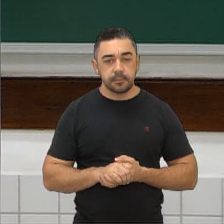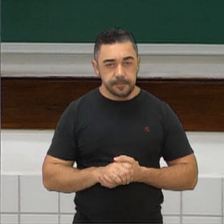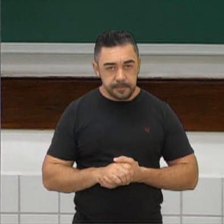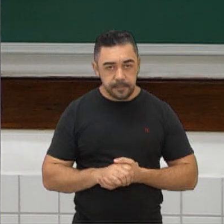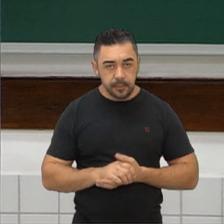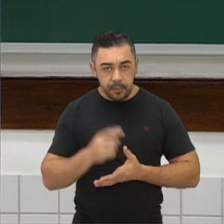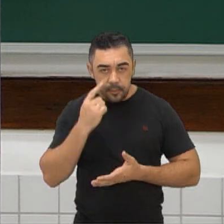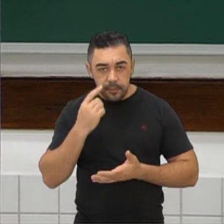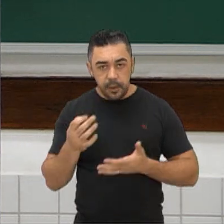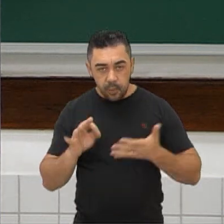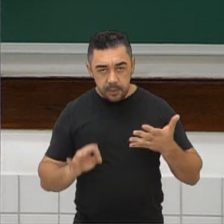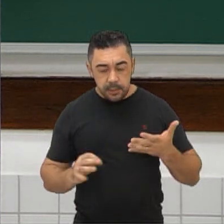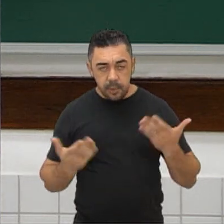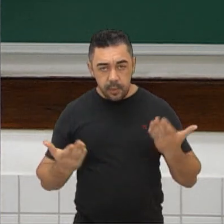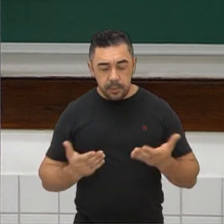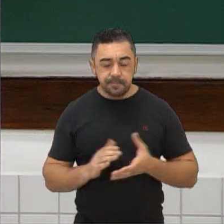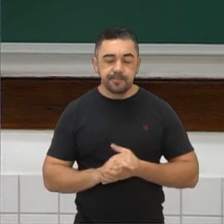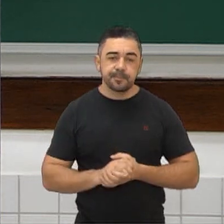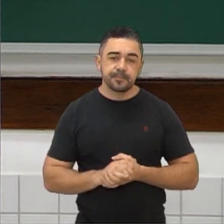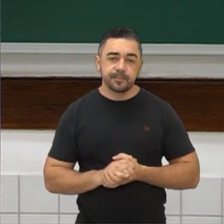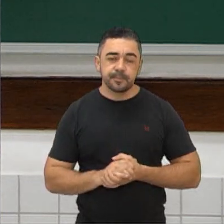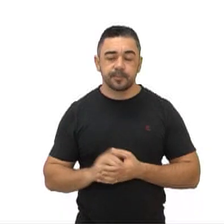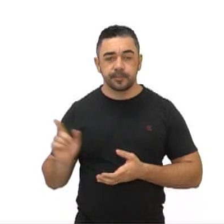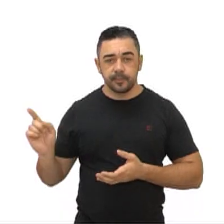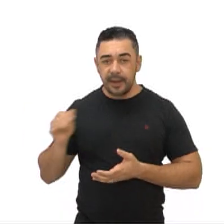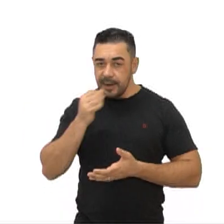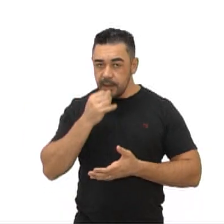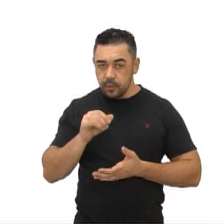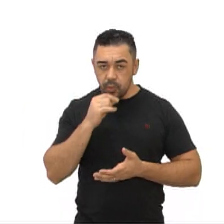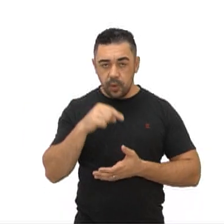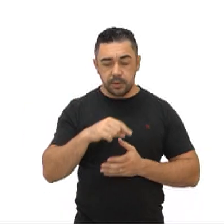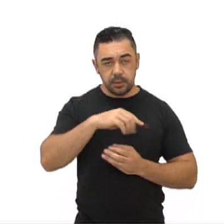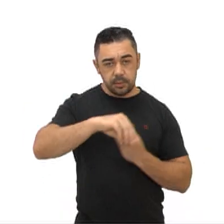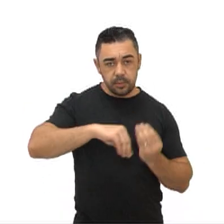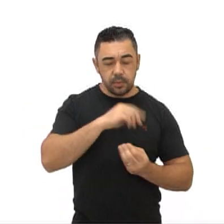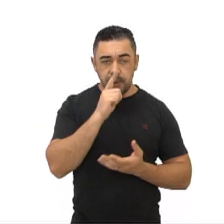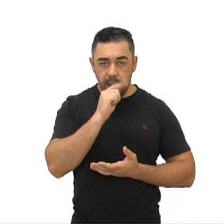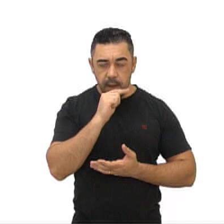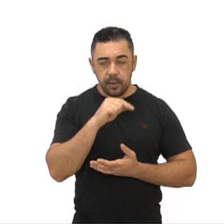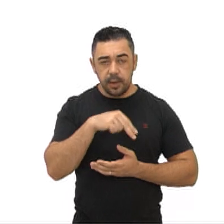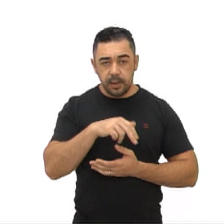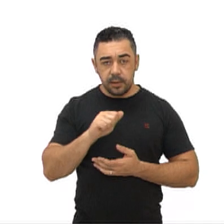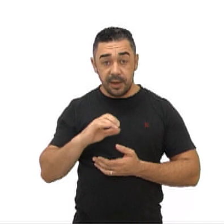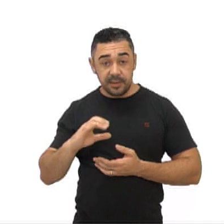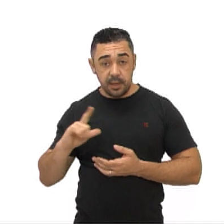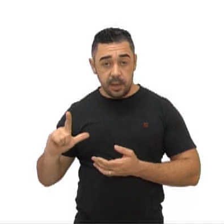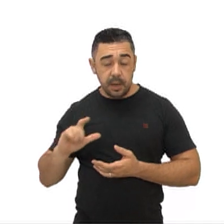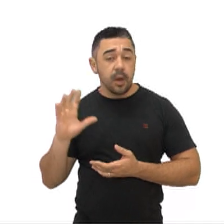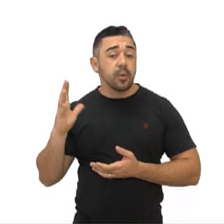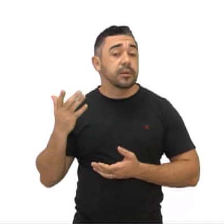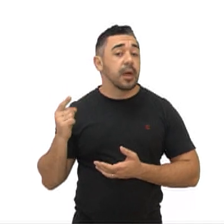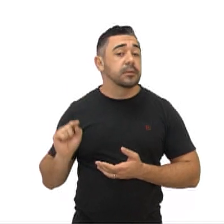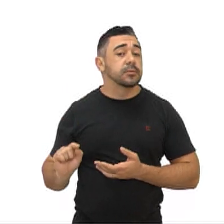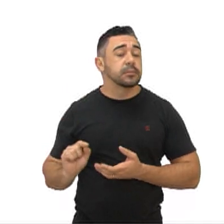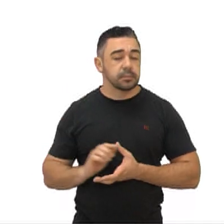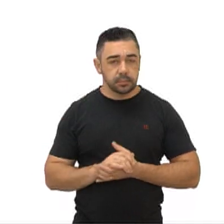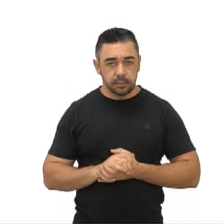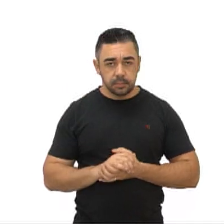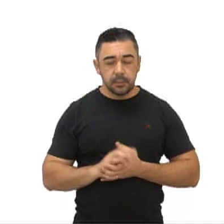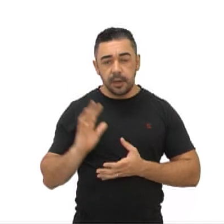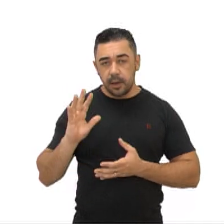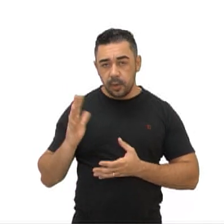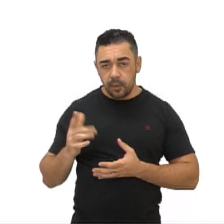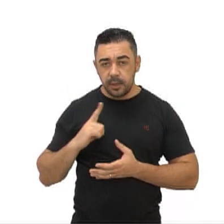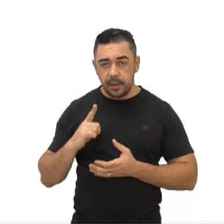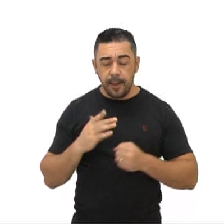Vamos para a correção da atividade? Olha só. Na eletrólise de uma solução aquosa do NaCl, o que vai acontecer? Ela